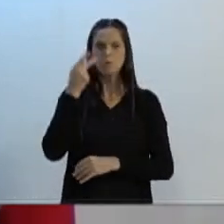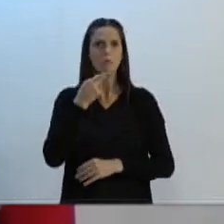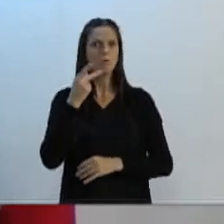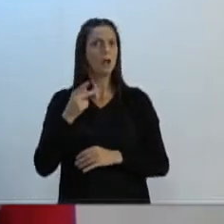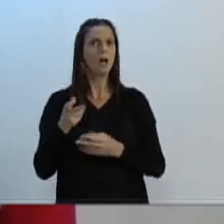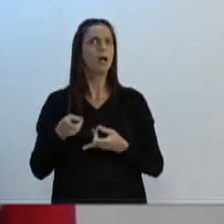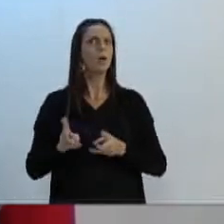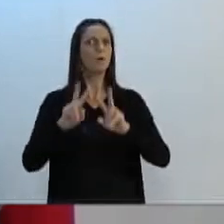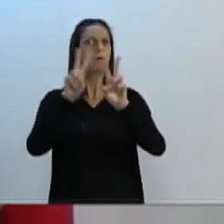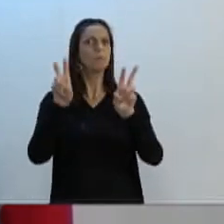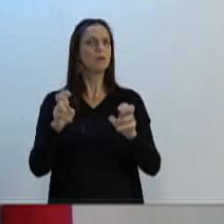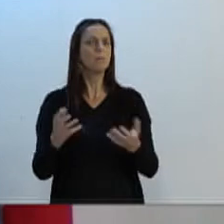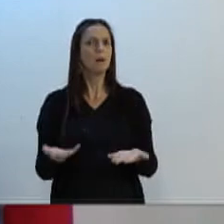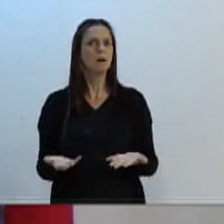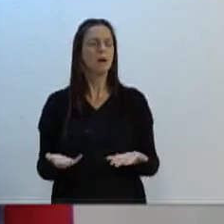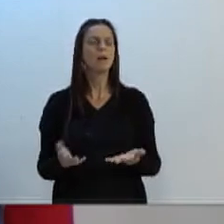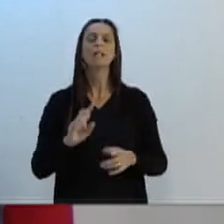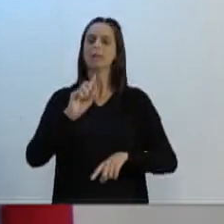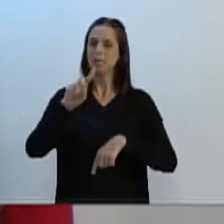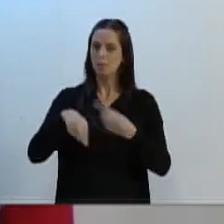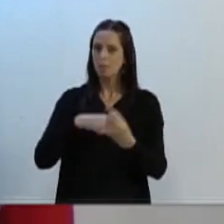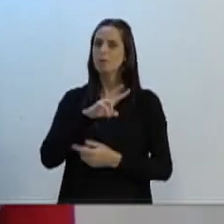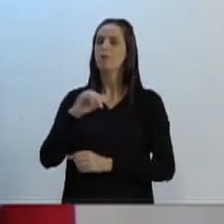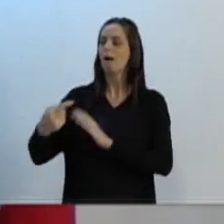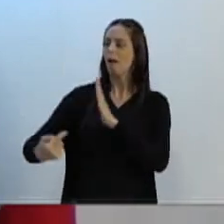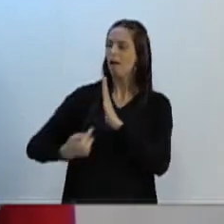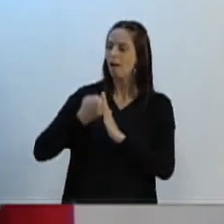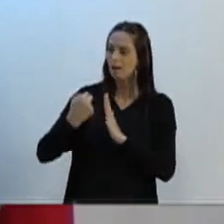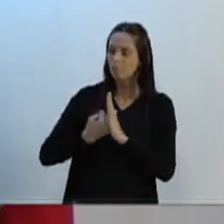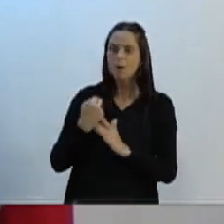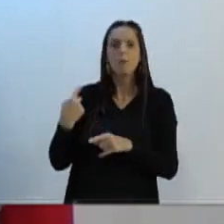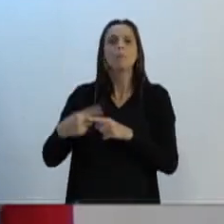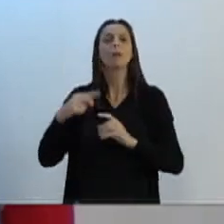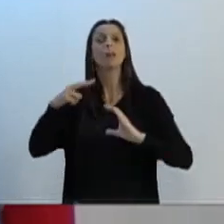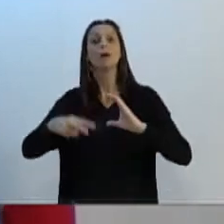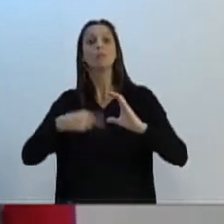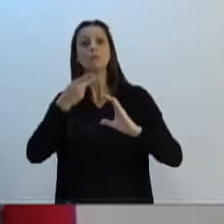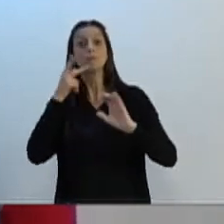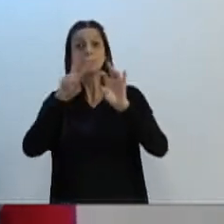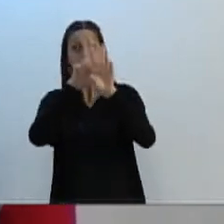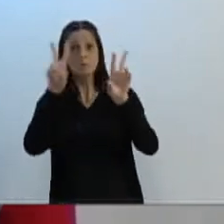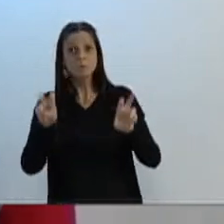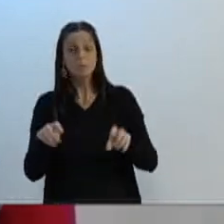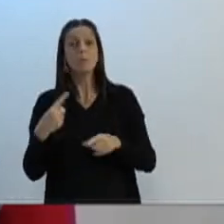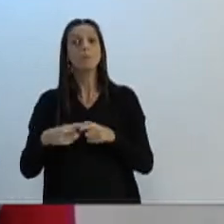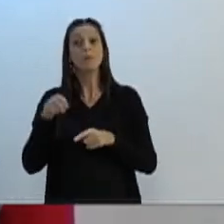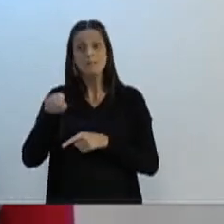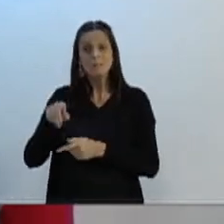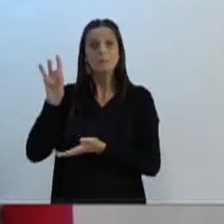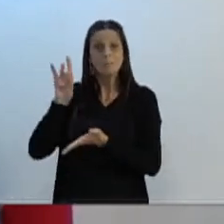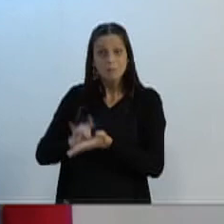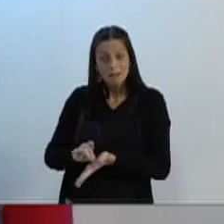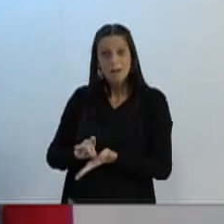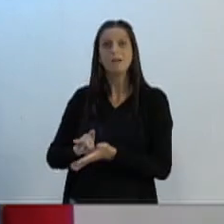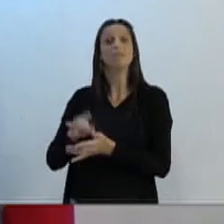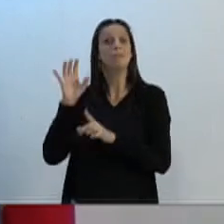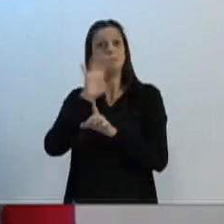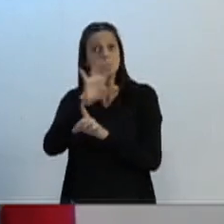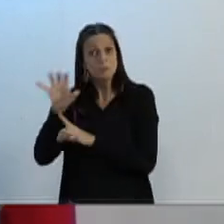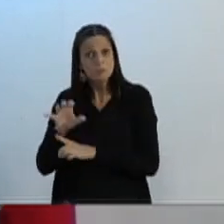vão questionar, por que o Câmara de Vereadores está falando? Porque isso reflete diretamente na segurança da nossa gente aqui de